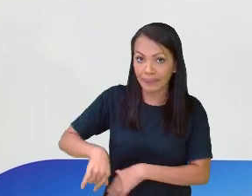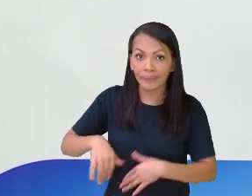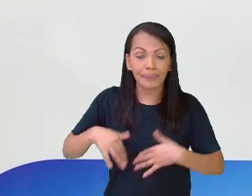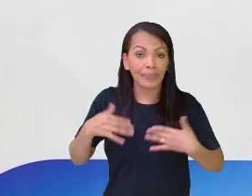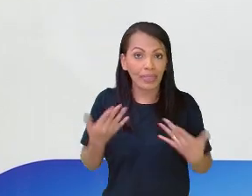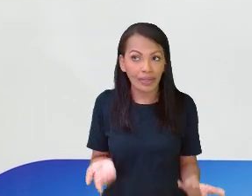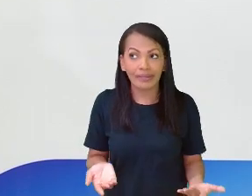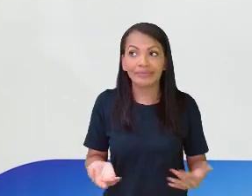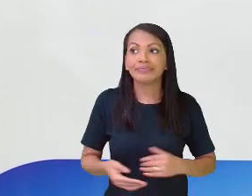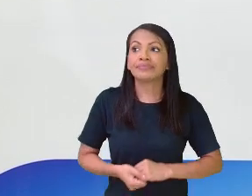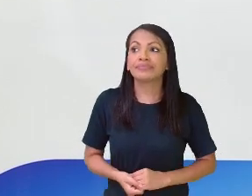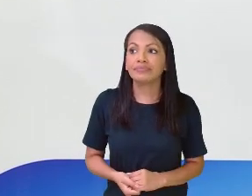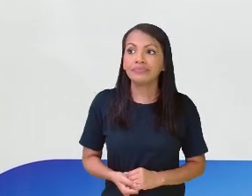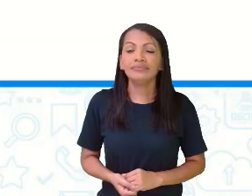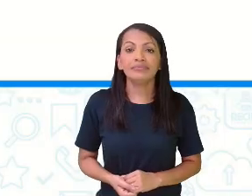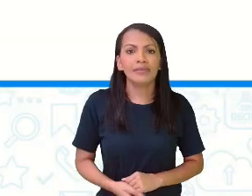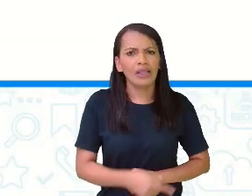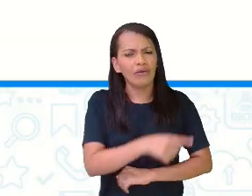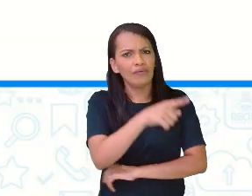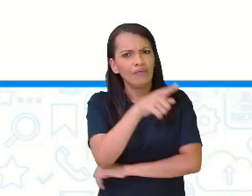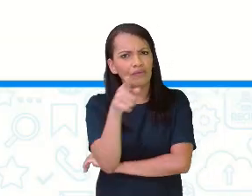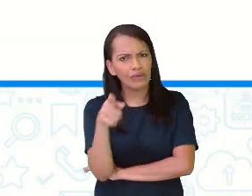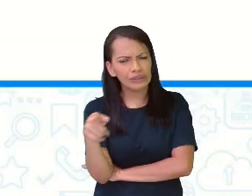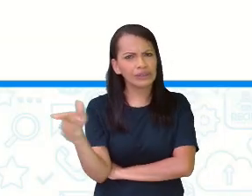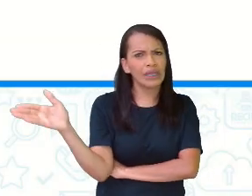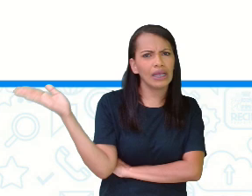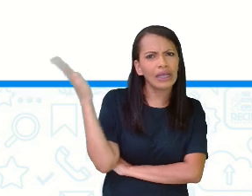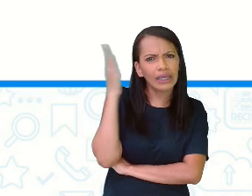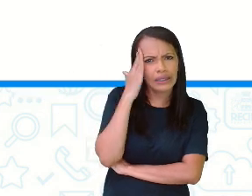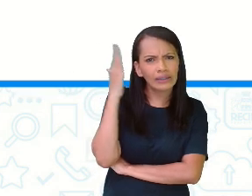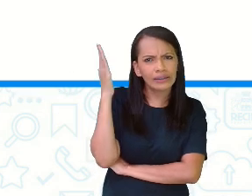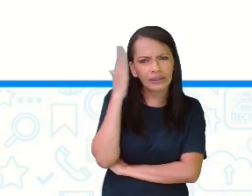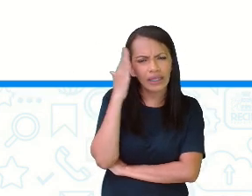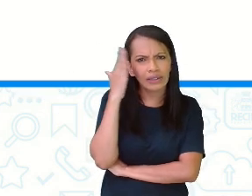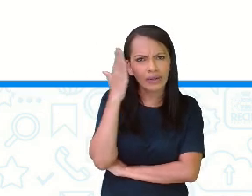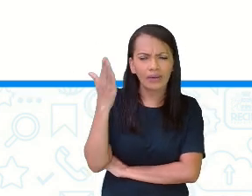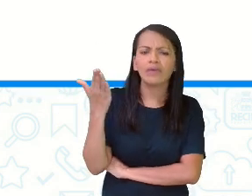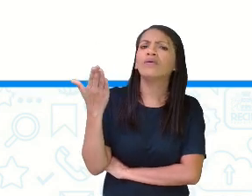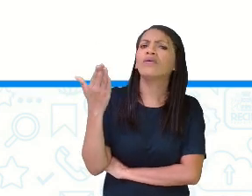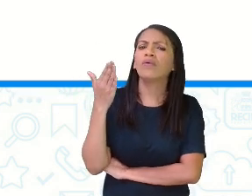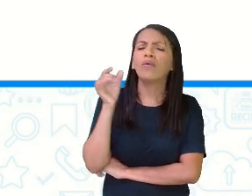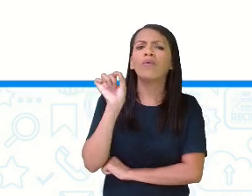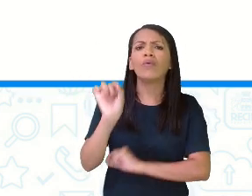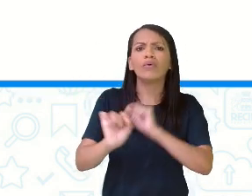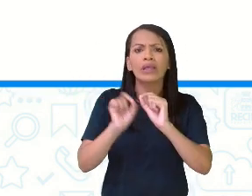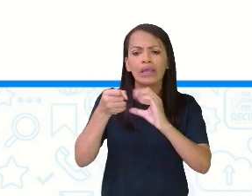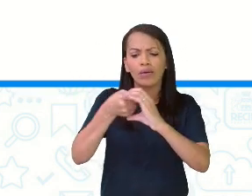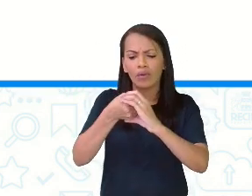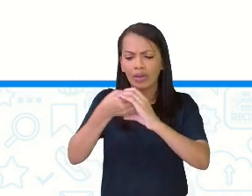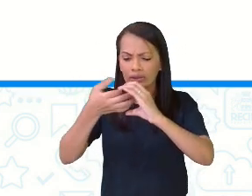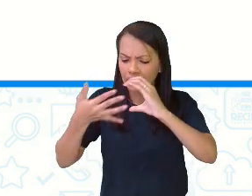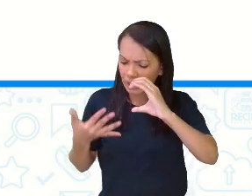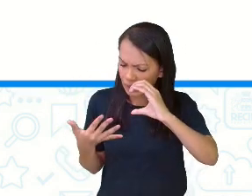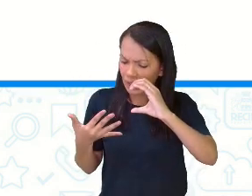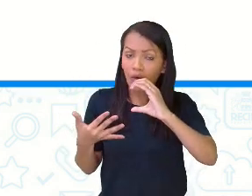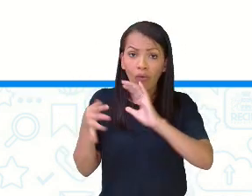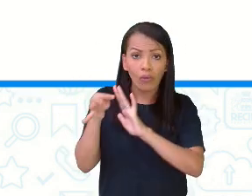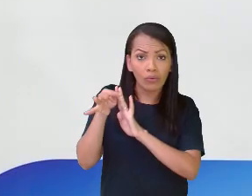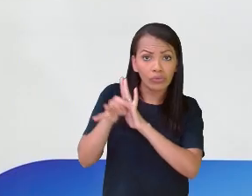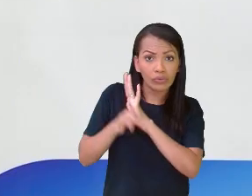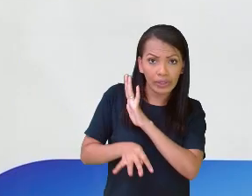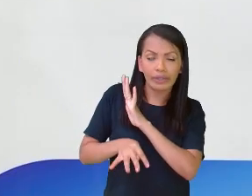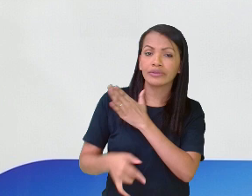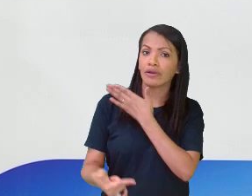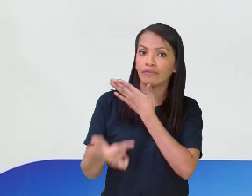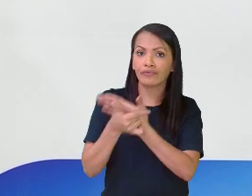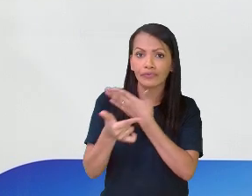Então, será que vocês compreenderam direitinho as características de um texto científico e a